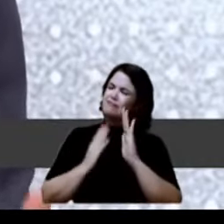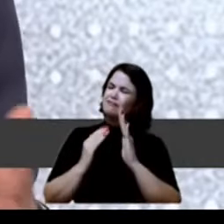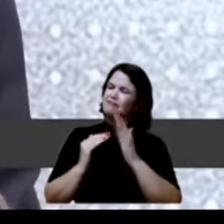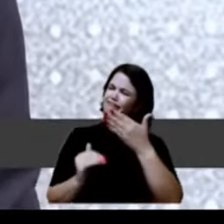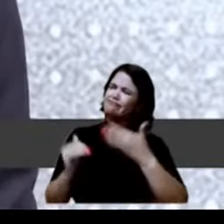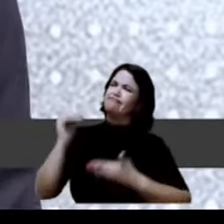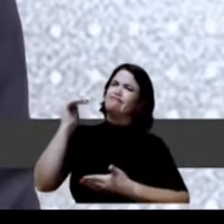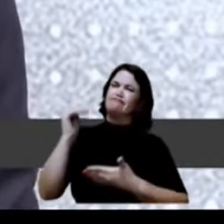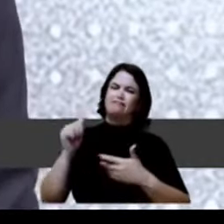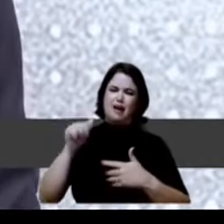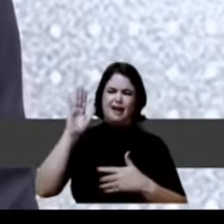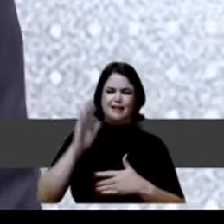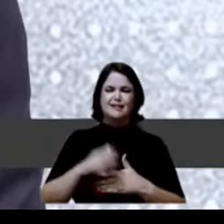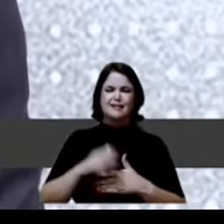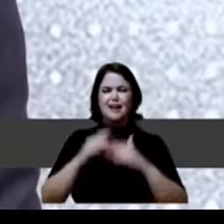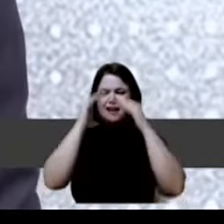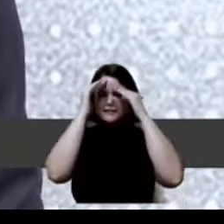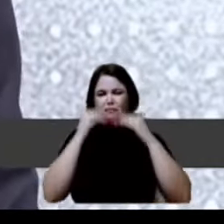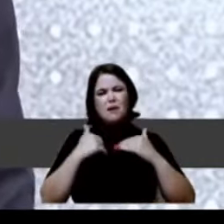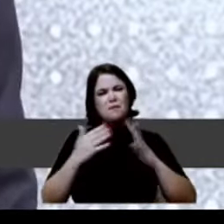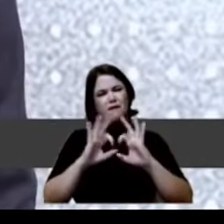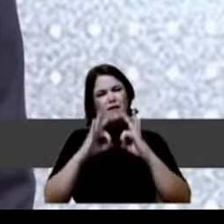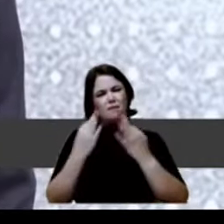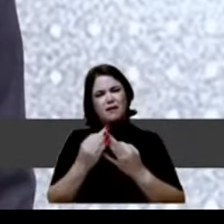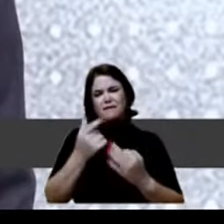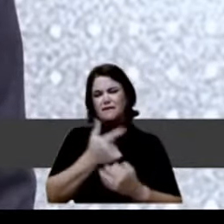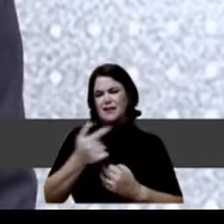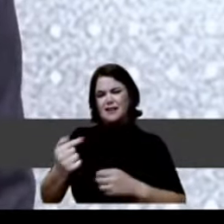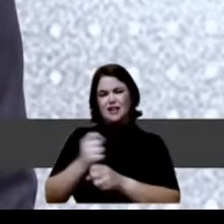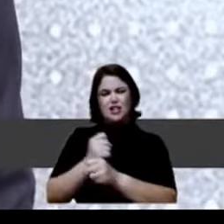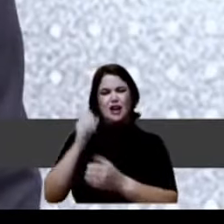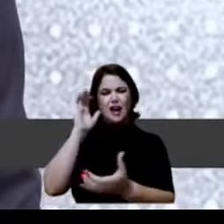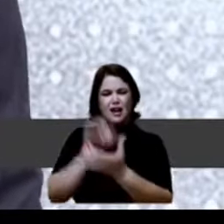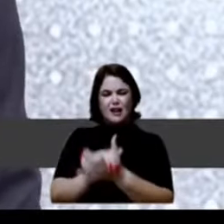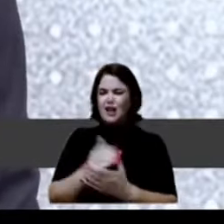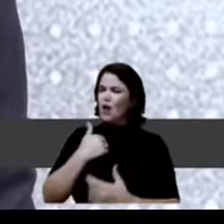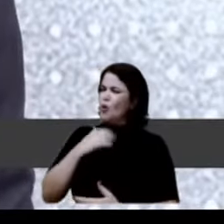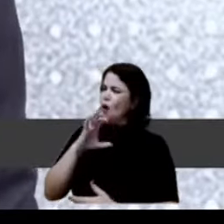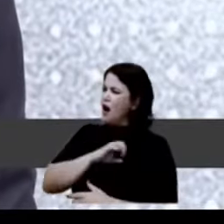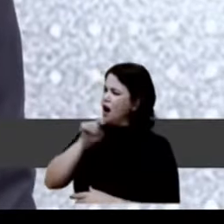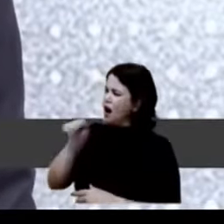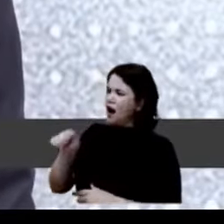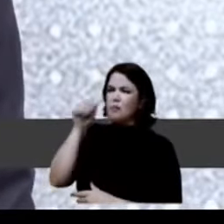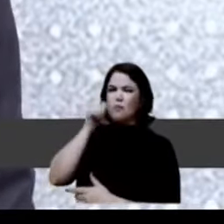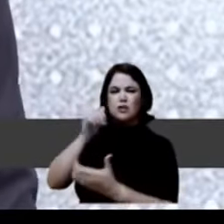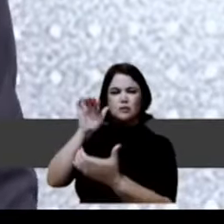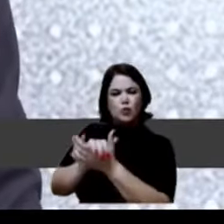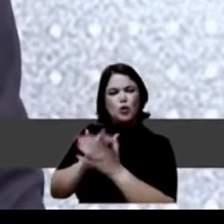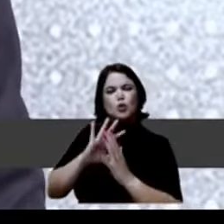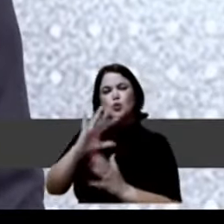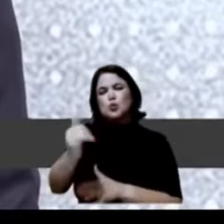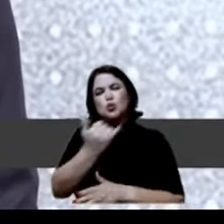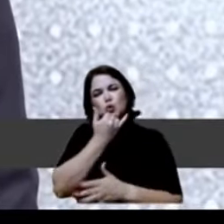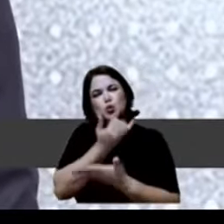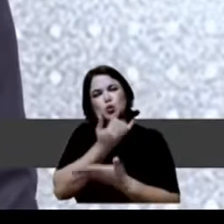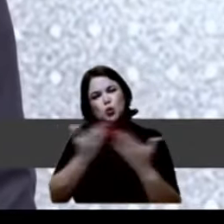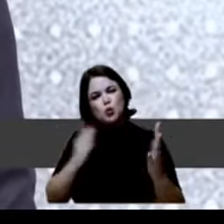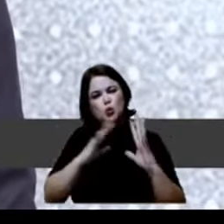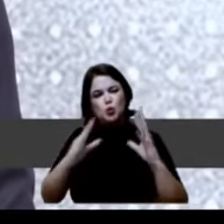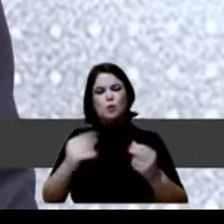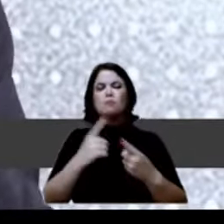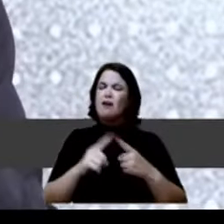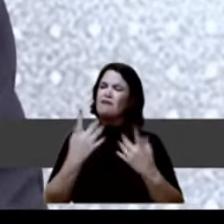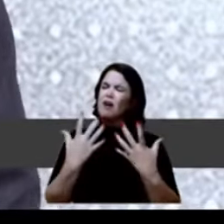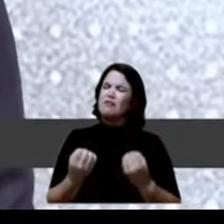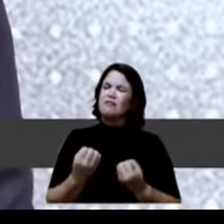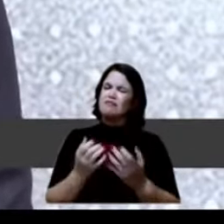cara. Respeito a minha família, 27 anos de casado, amo a minha esposa. Desculpa por tudo isso que a gente está passando, mas vamos superar. Eu